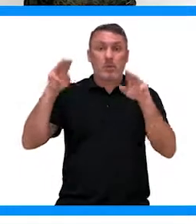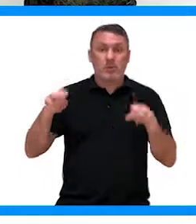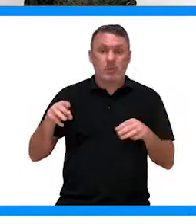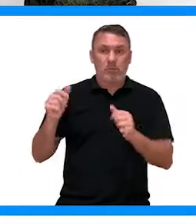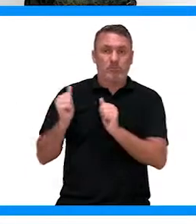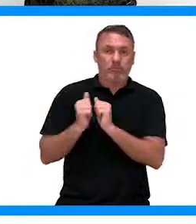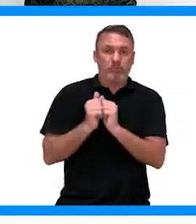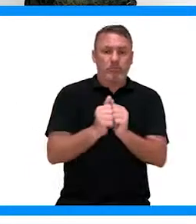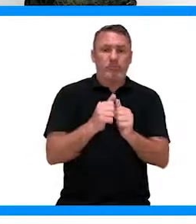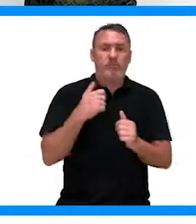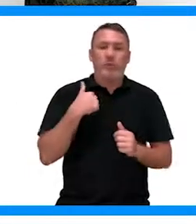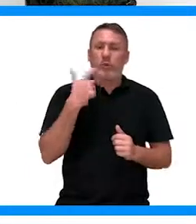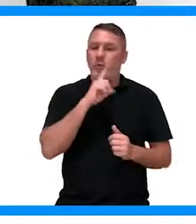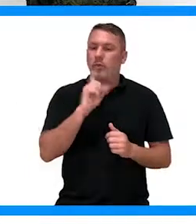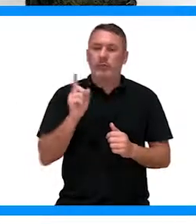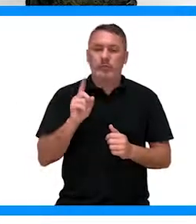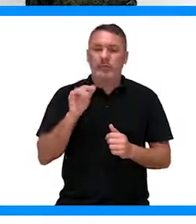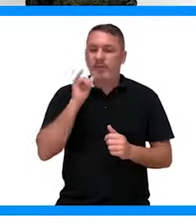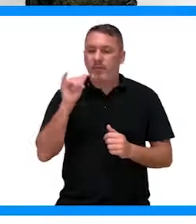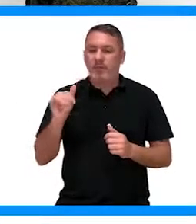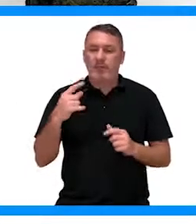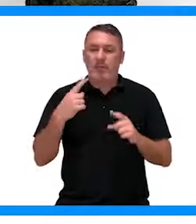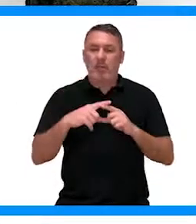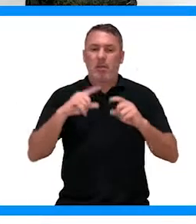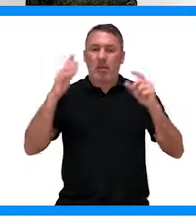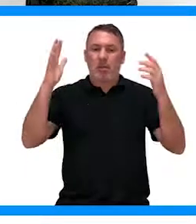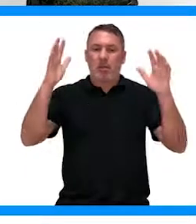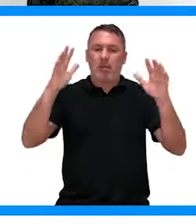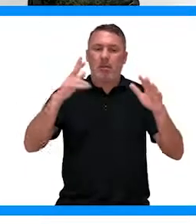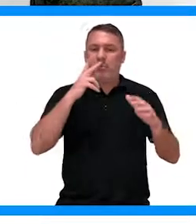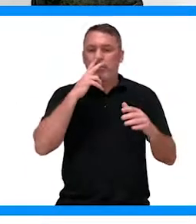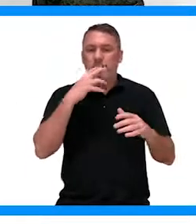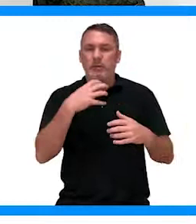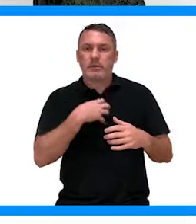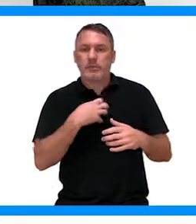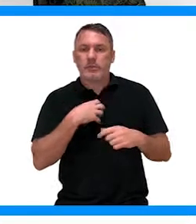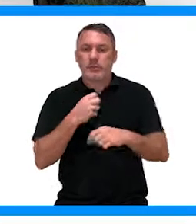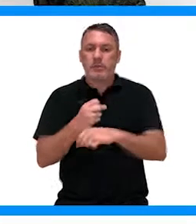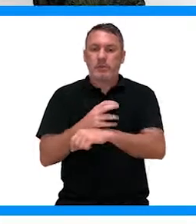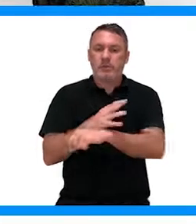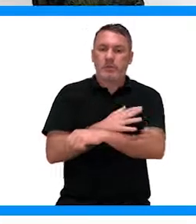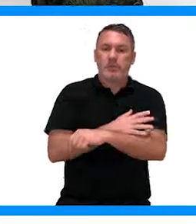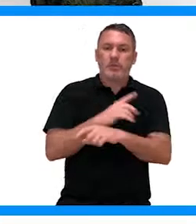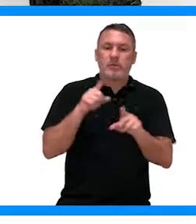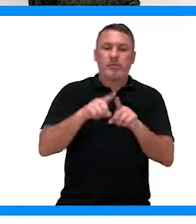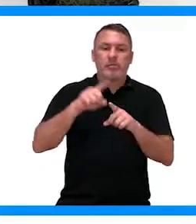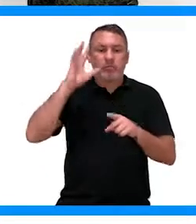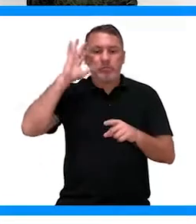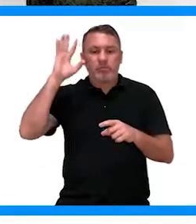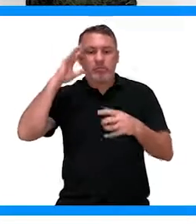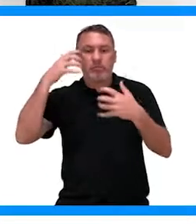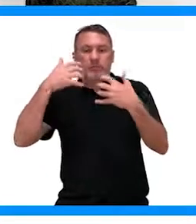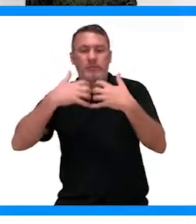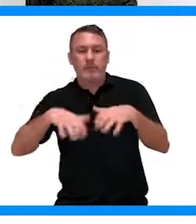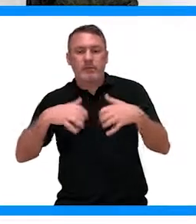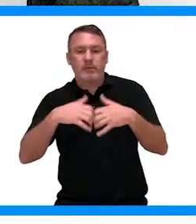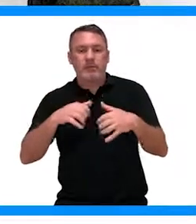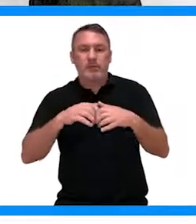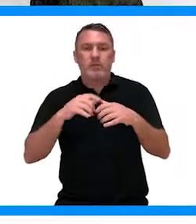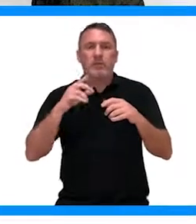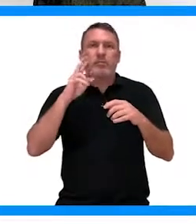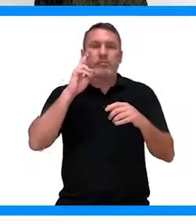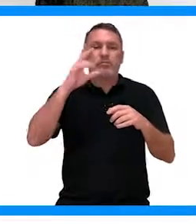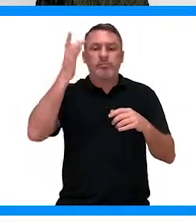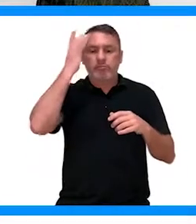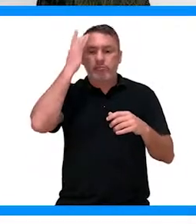museu que nos acompanhava. Não consegui falar. Tudo foi se desfazendo. Todos os sentimentos e emoções e também